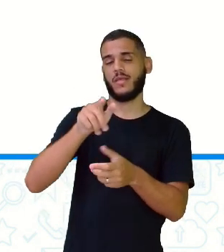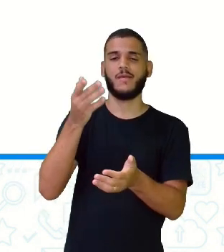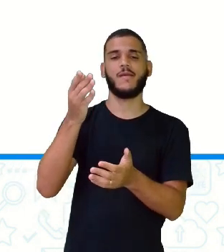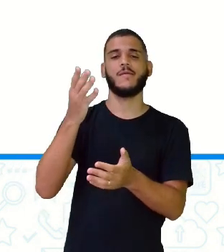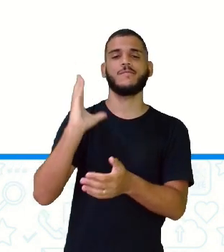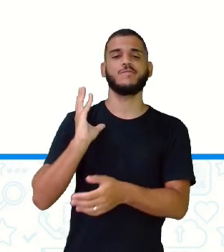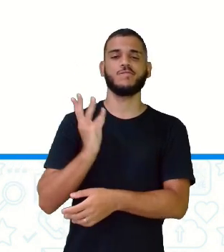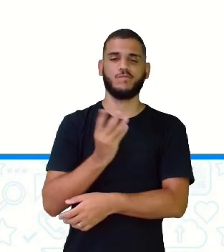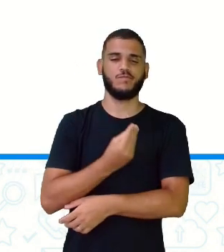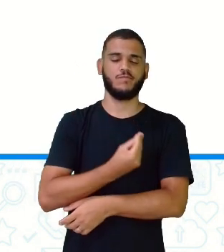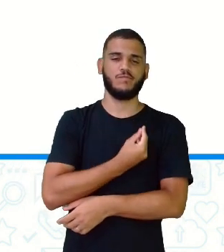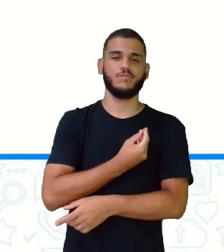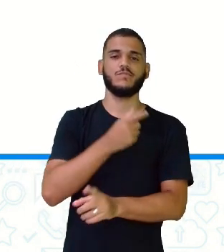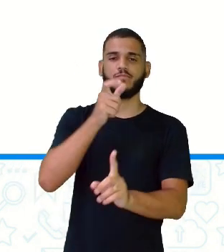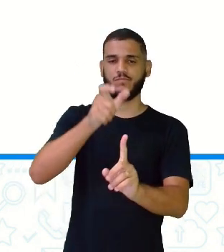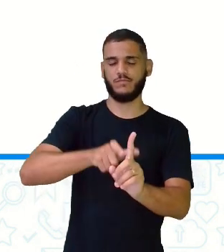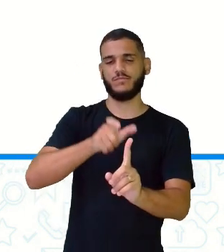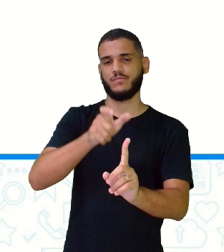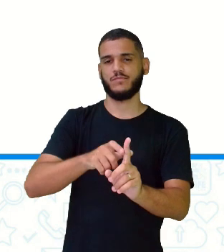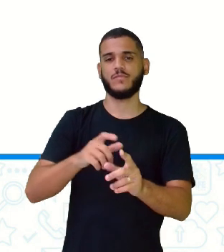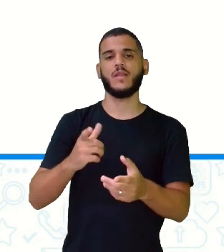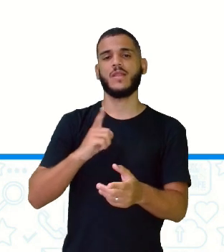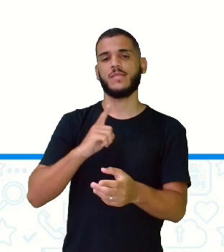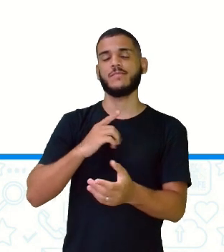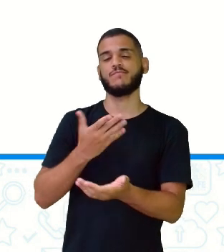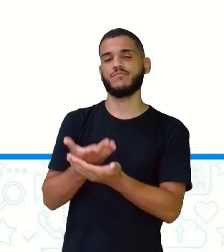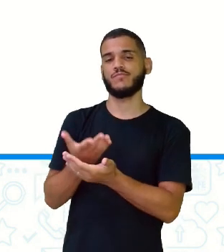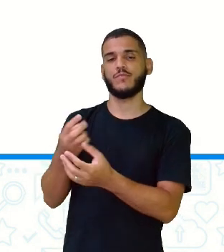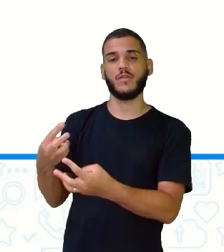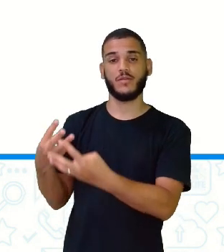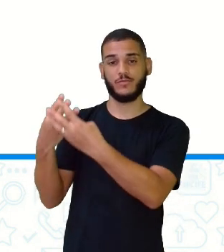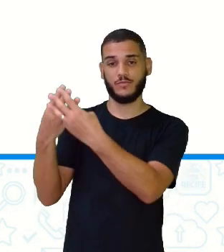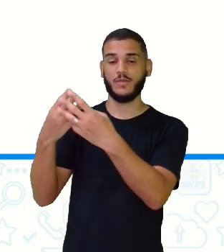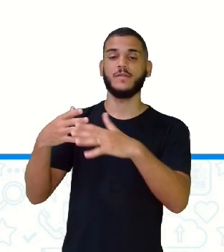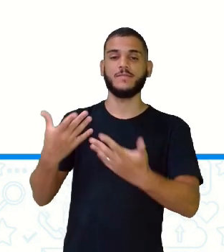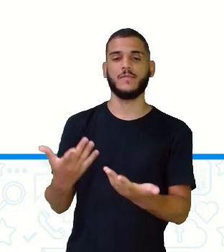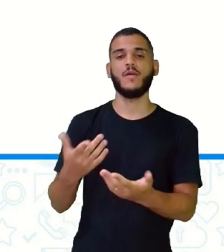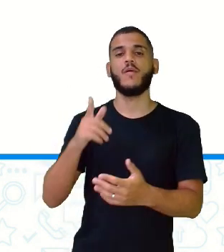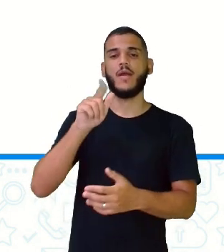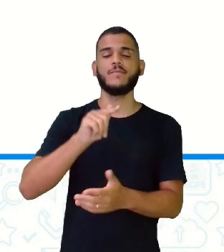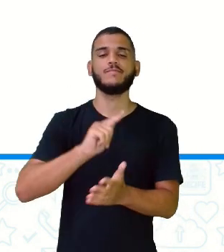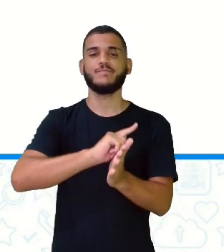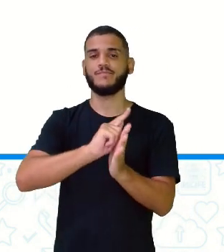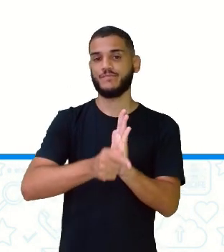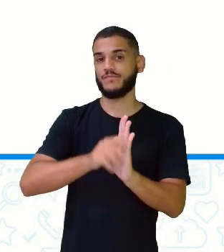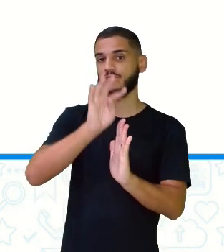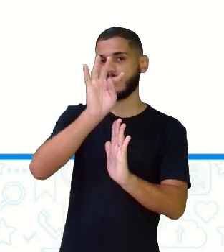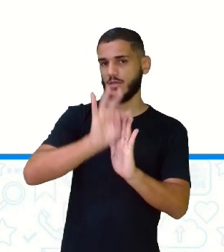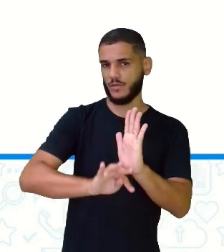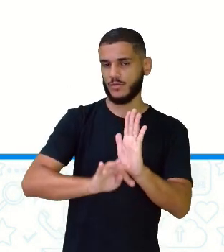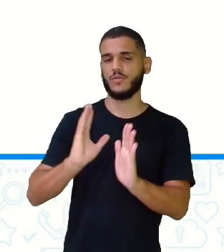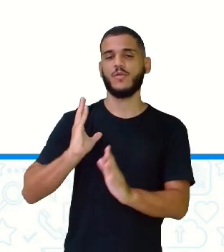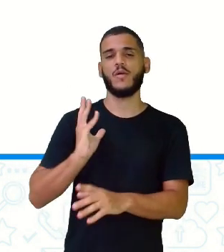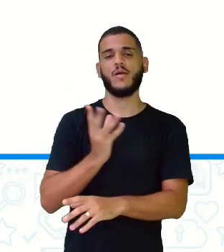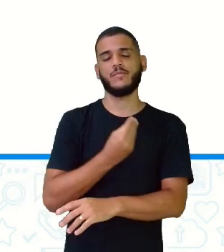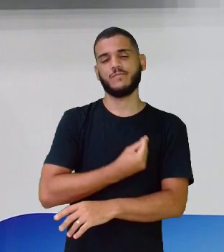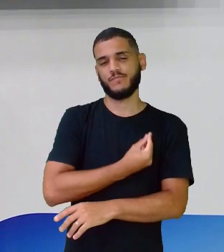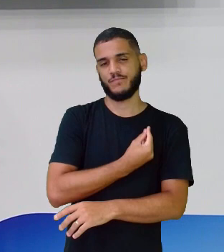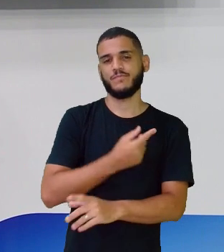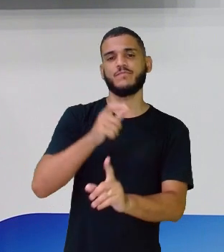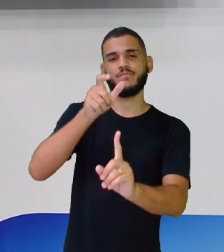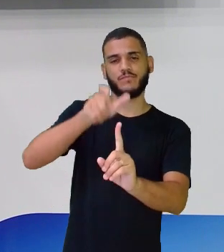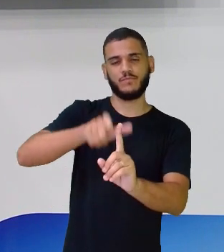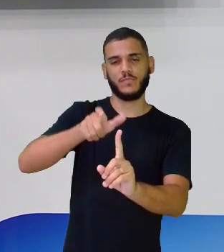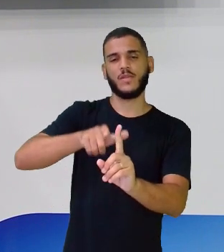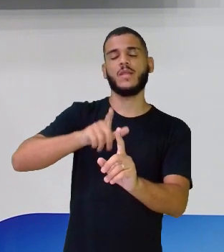isso mais na frente aí nos slides. O gênero textual biografia, a gente tem estudado bastante,